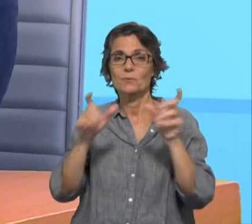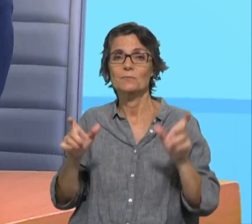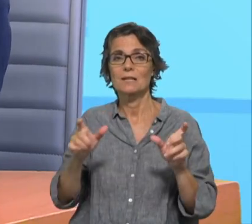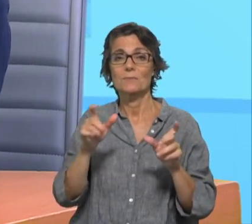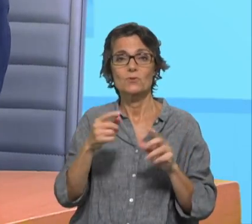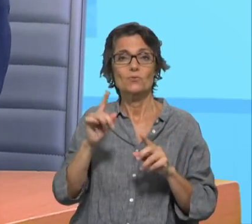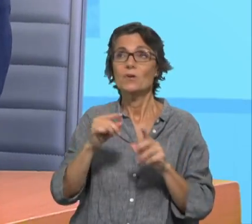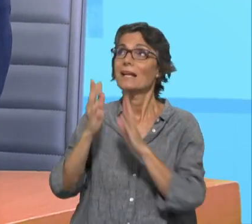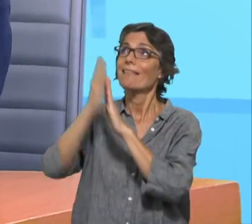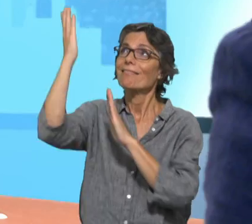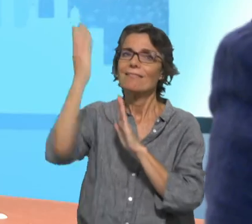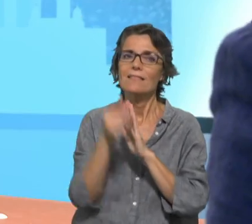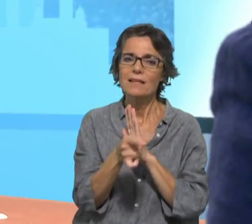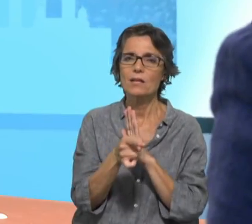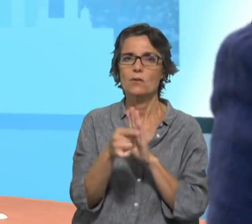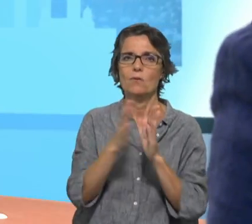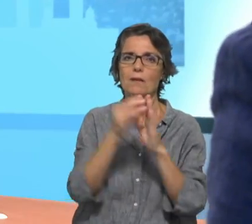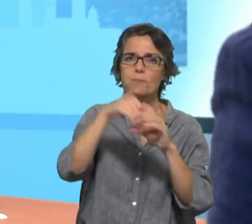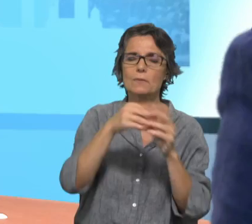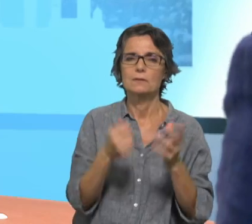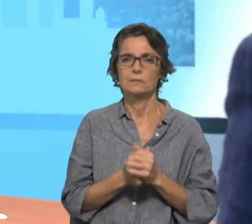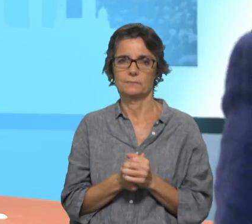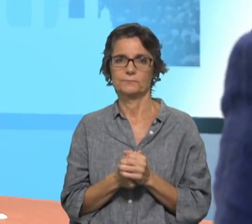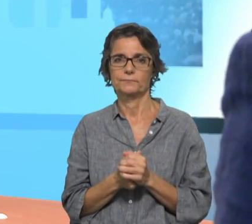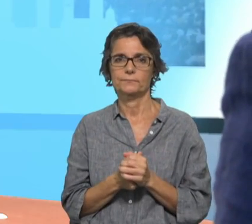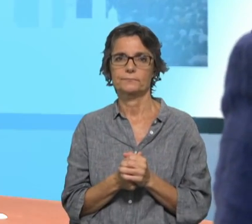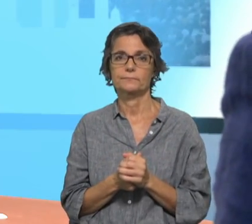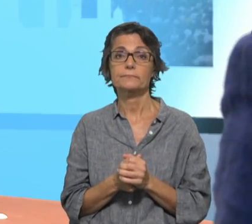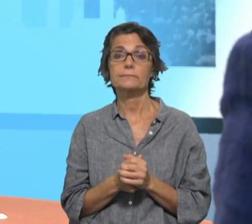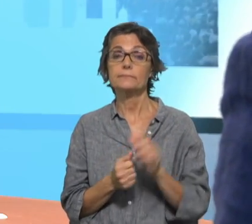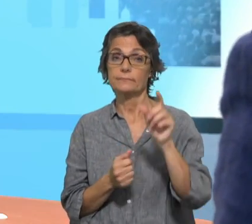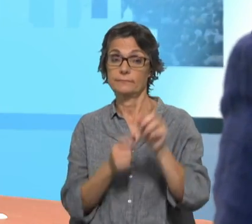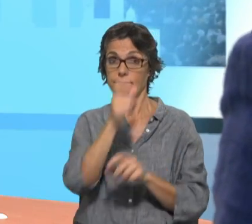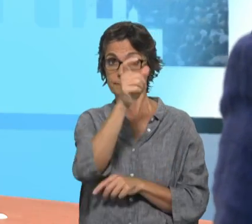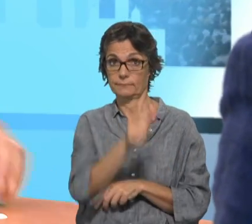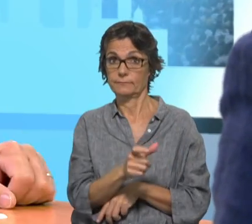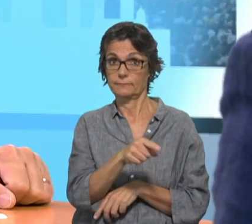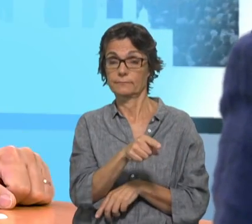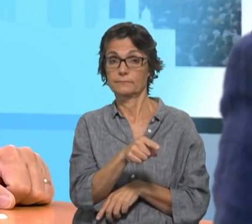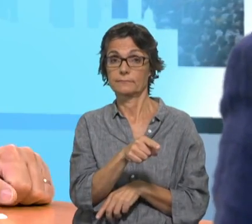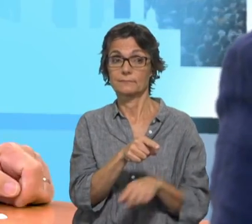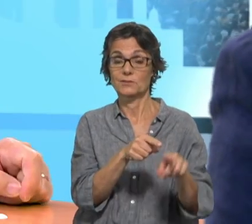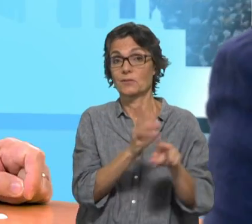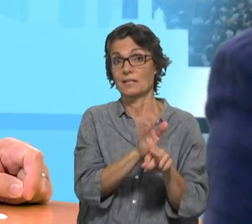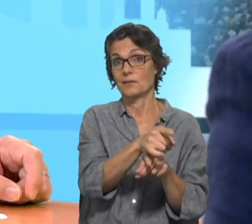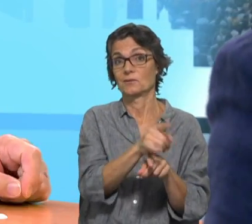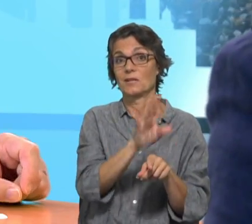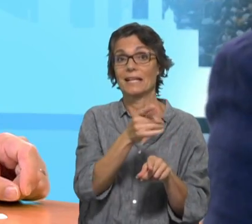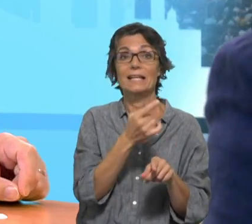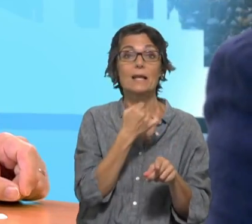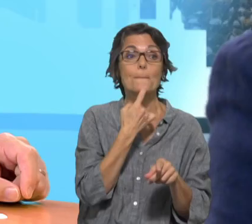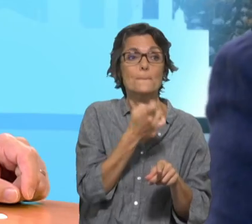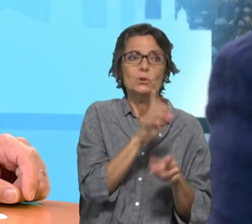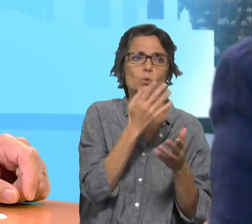E foi isso que fez com que também, de facto, quem ficou curado fosse, apesar de lhe pedirem para ter calminha, foi anunciando. Foi logo anunciar. E é curioso que